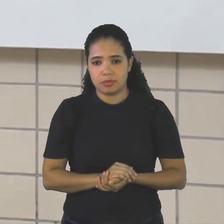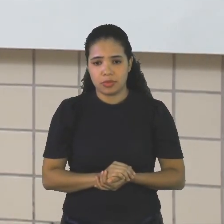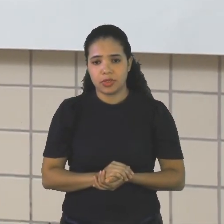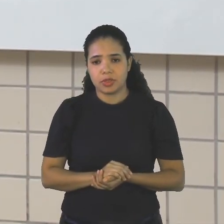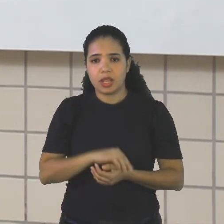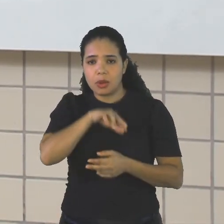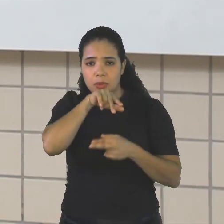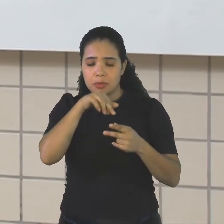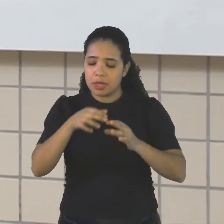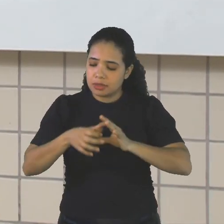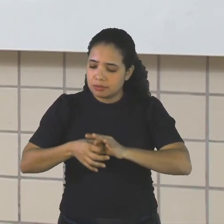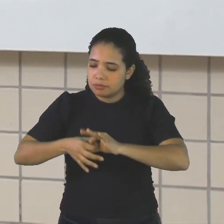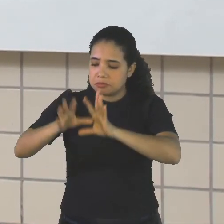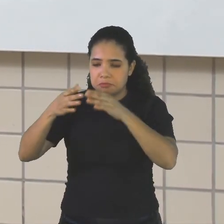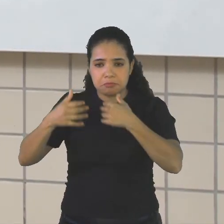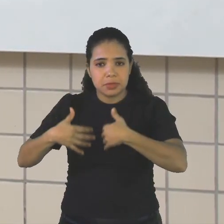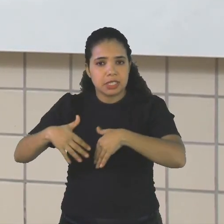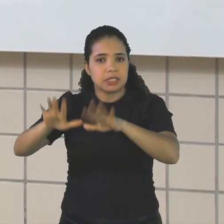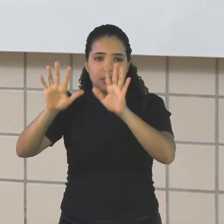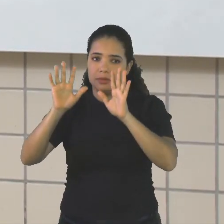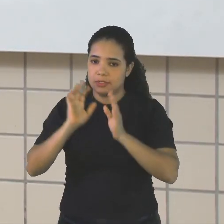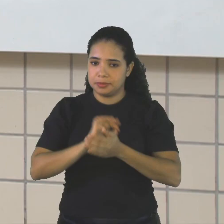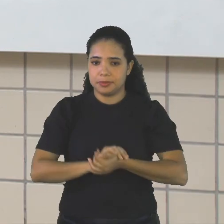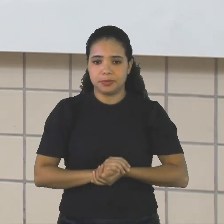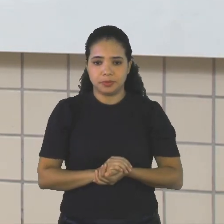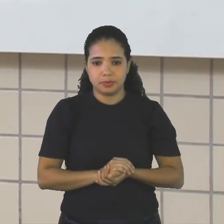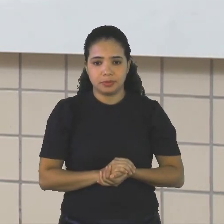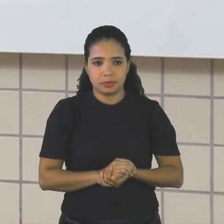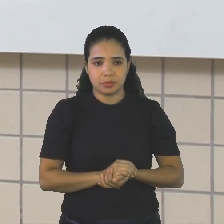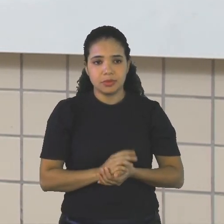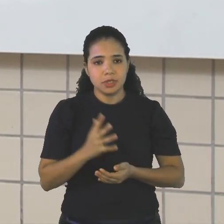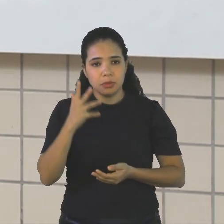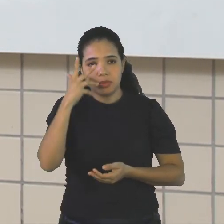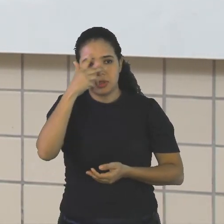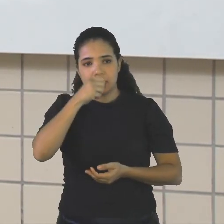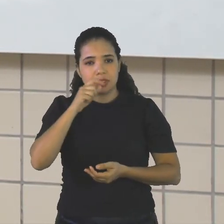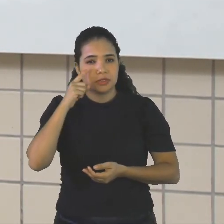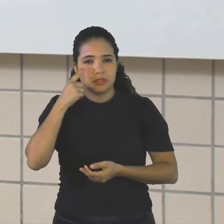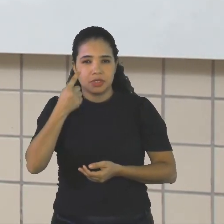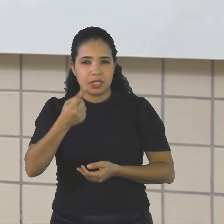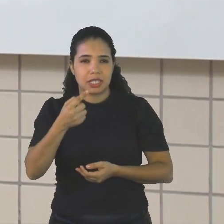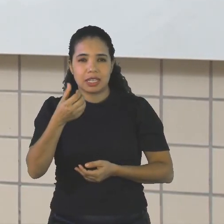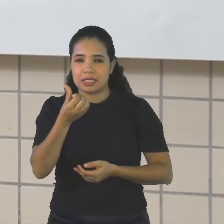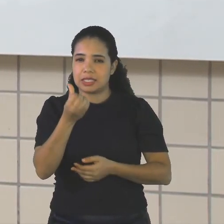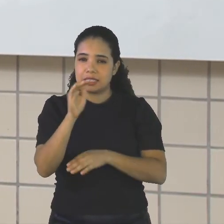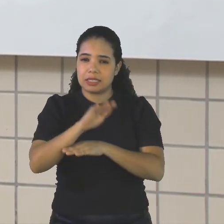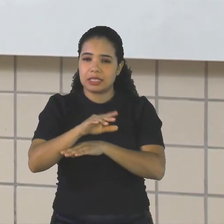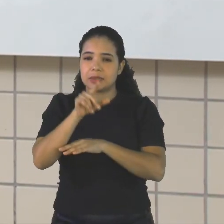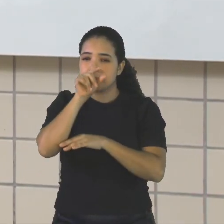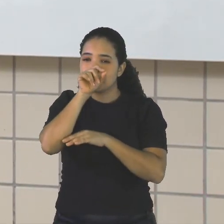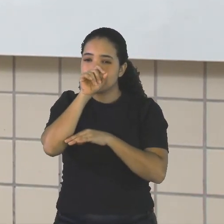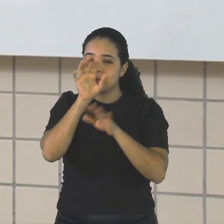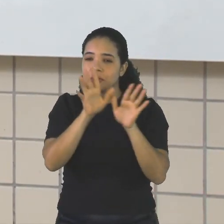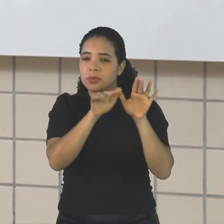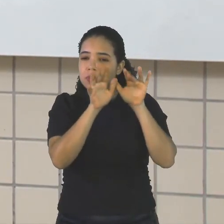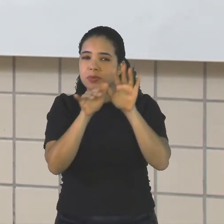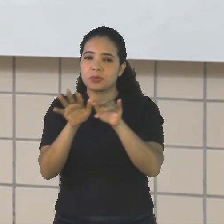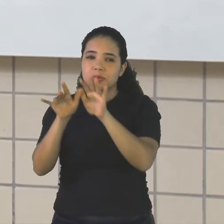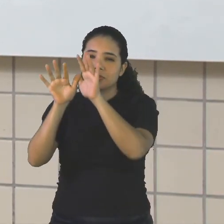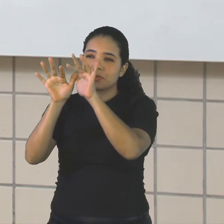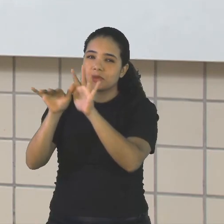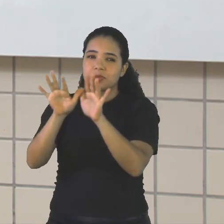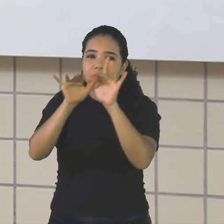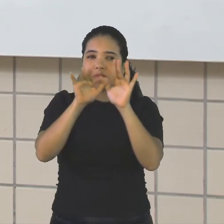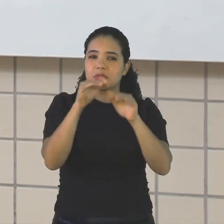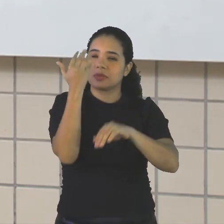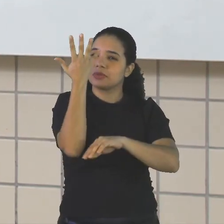à vontade, no habitat natural deles. É tão bonito quando às 6 horas da tarde a gente vê os periquitinhos voando, indo pro pezinho de